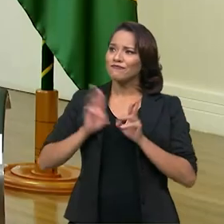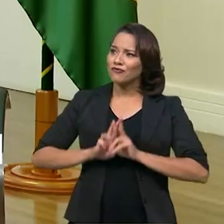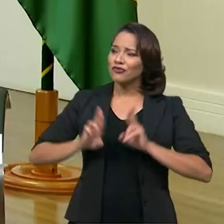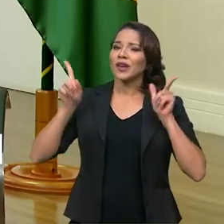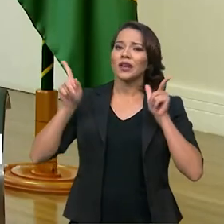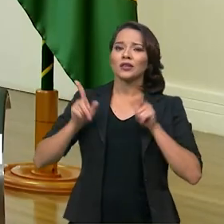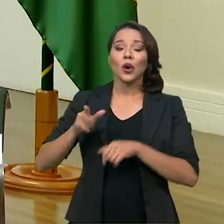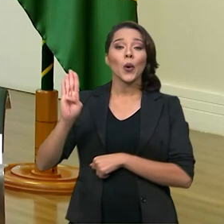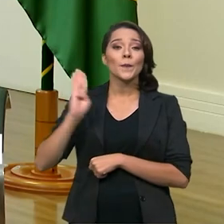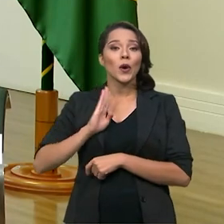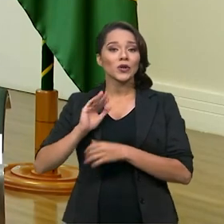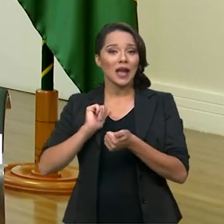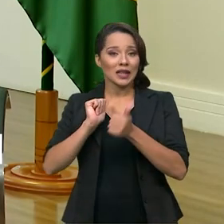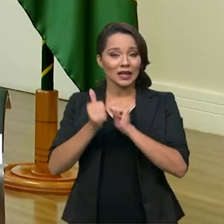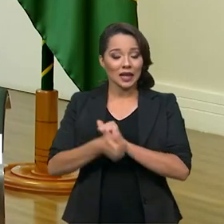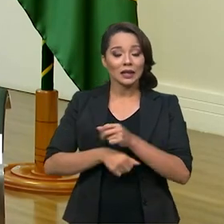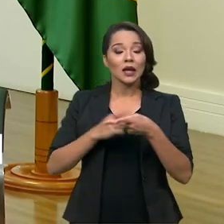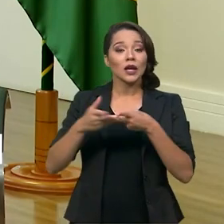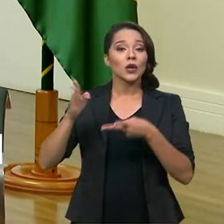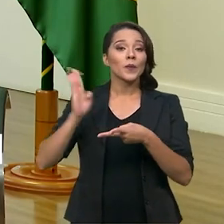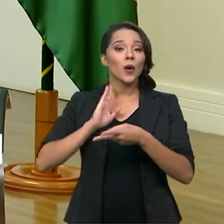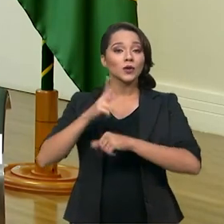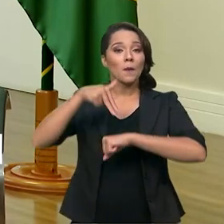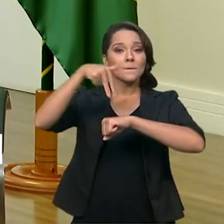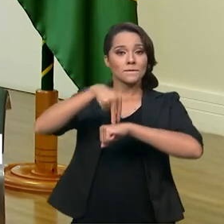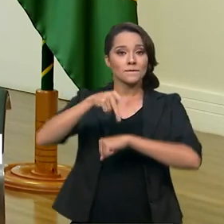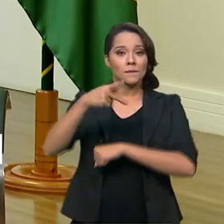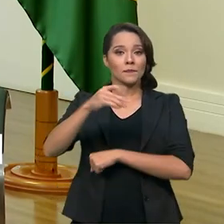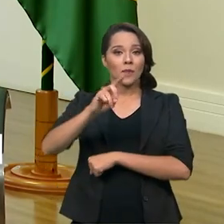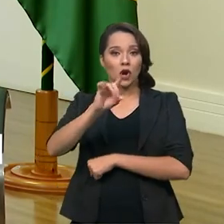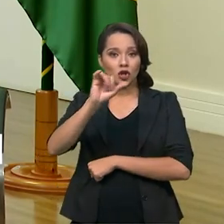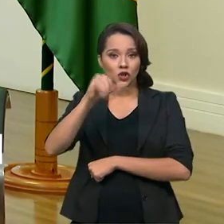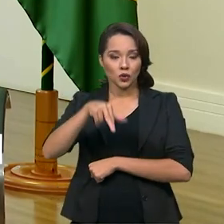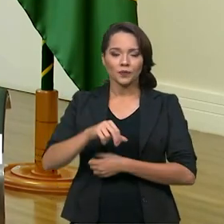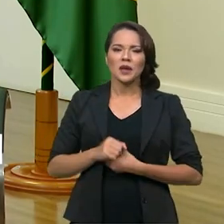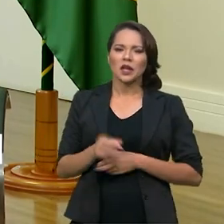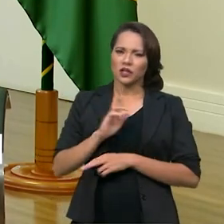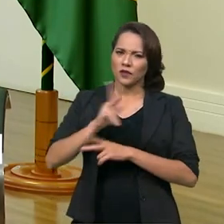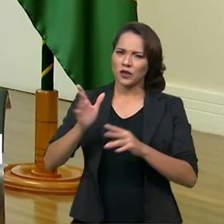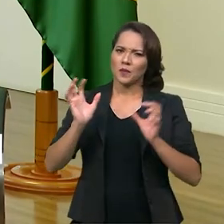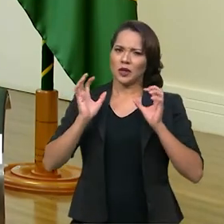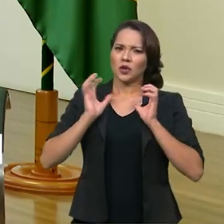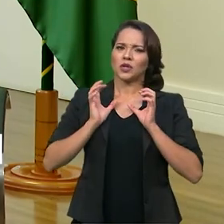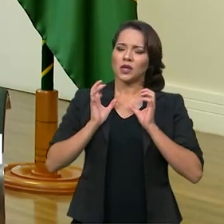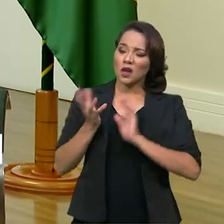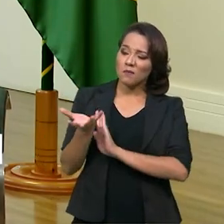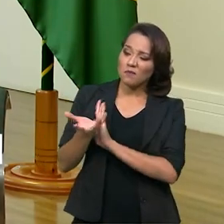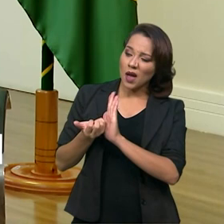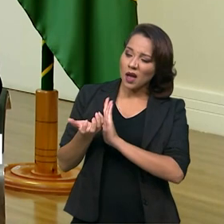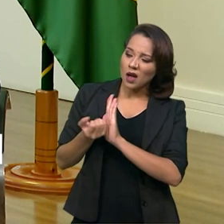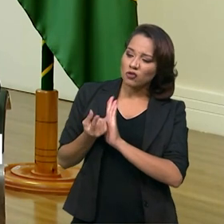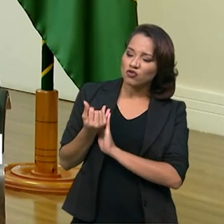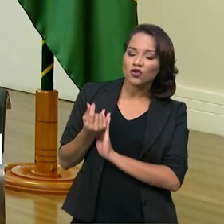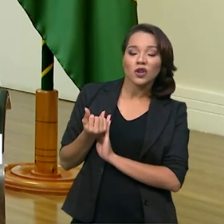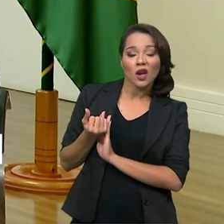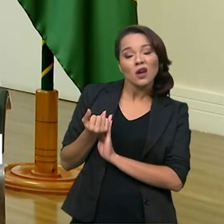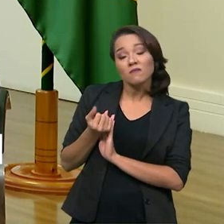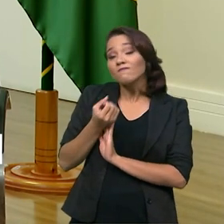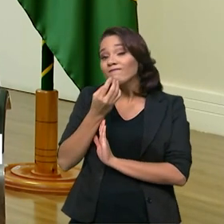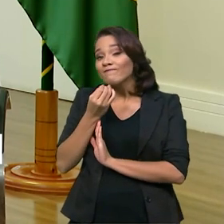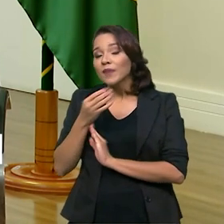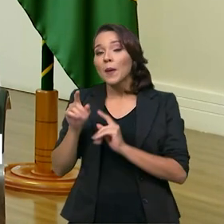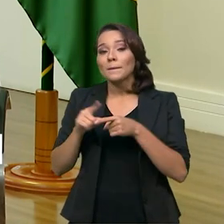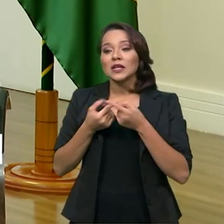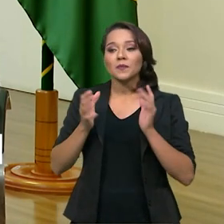diferença, o Bolsa Atleta e o Bolsa Pódio. Pois, até diferente que um patrocínio, onde às vezes se recebe até um dinheiro maior,